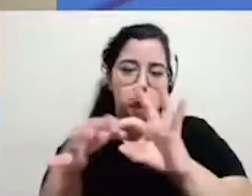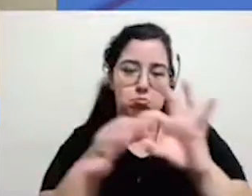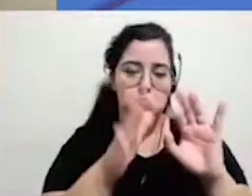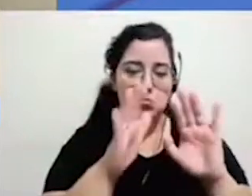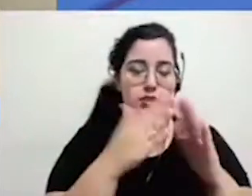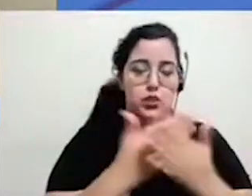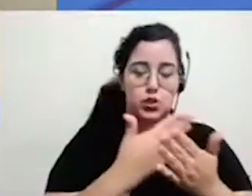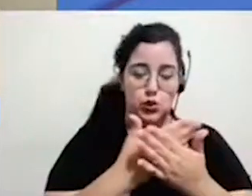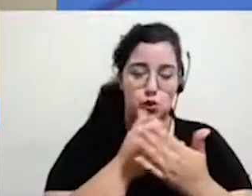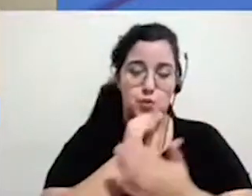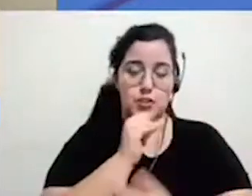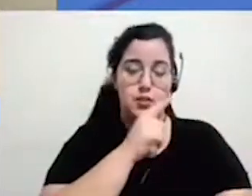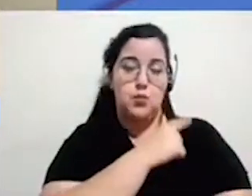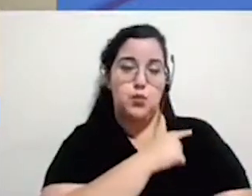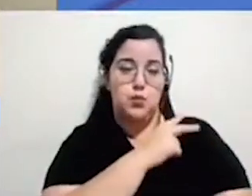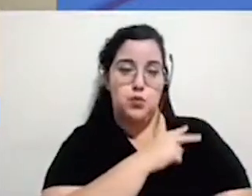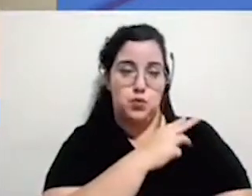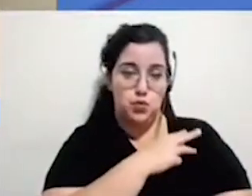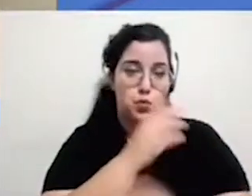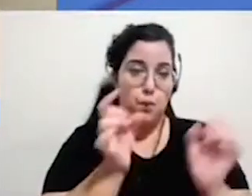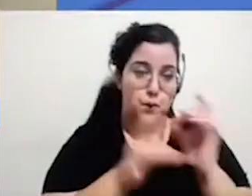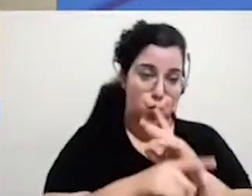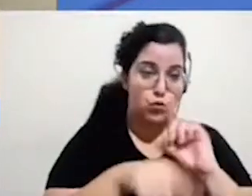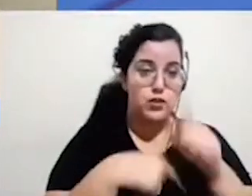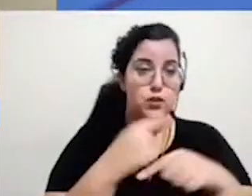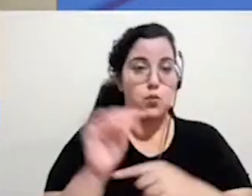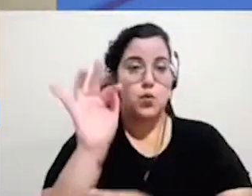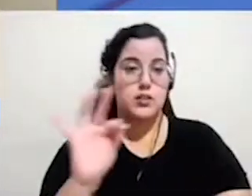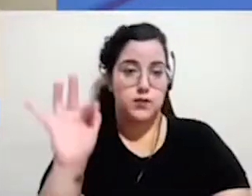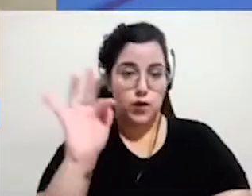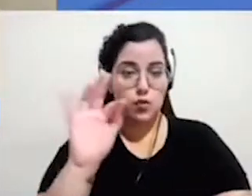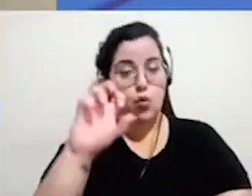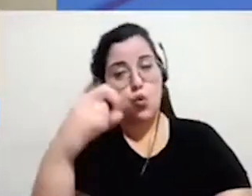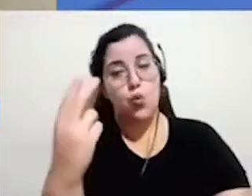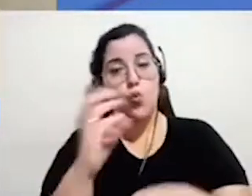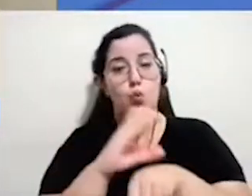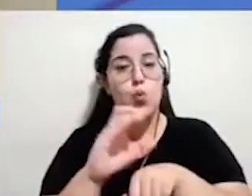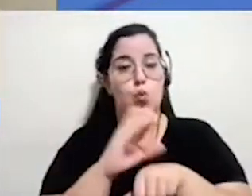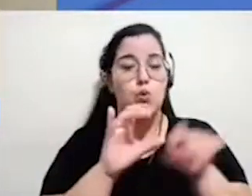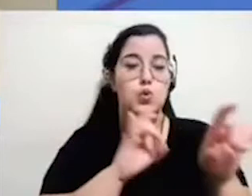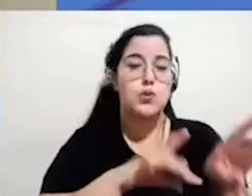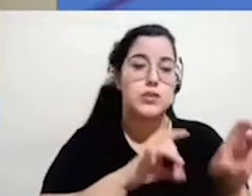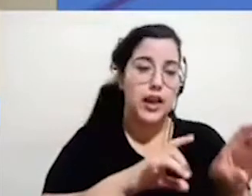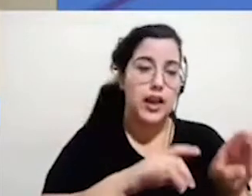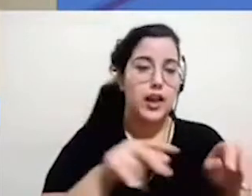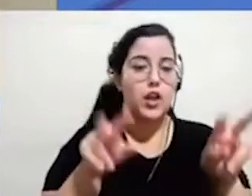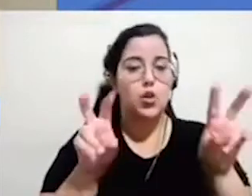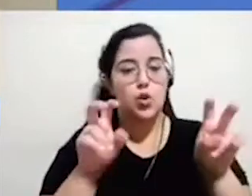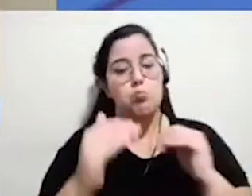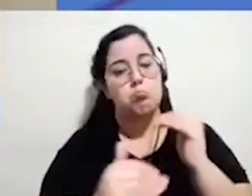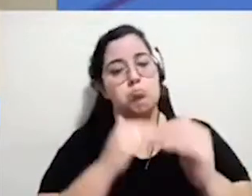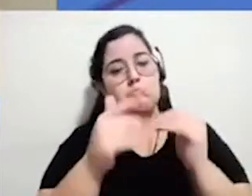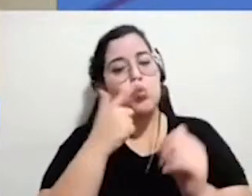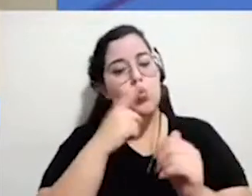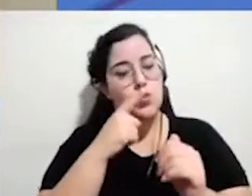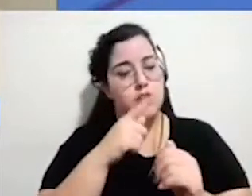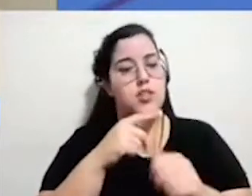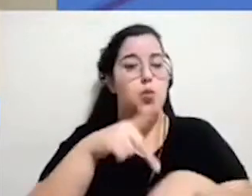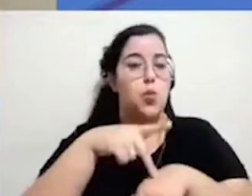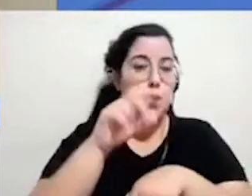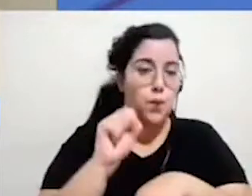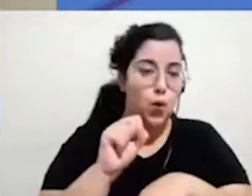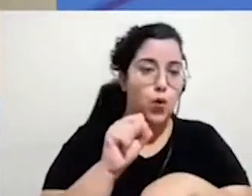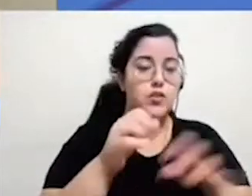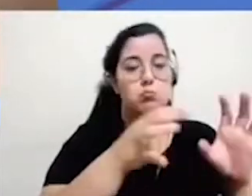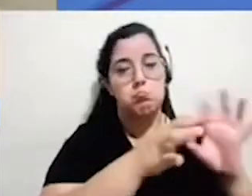médio e o ensino superior, passando pelos técnicos, pelos cursos técnicos de tecnólogo e pelo bacharelado, pós-graduação e